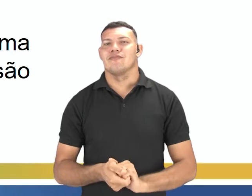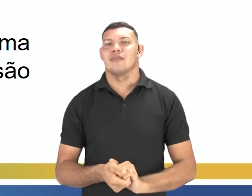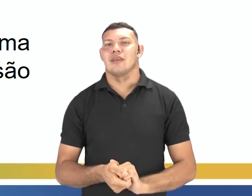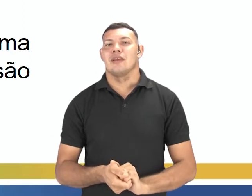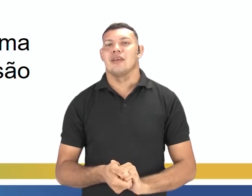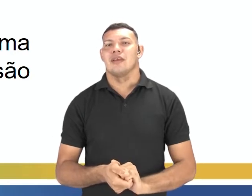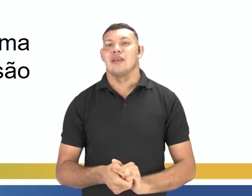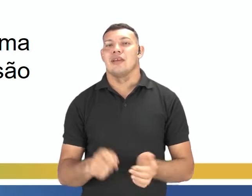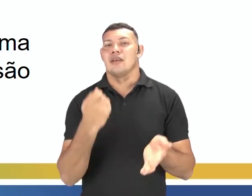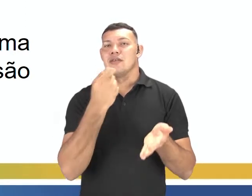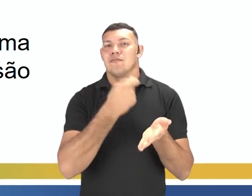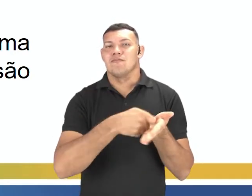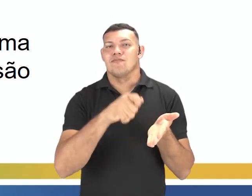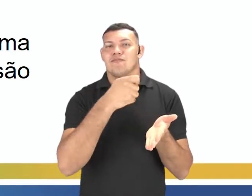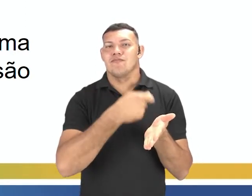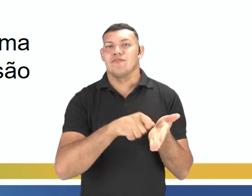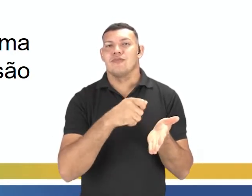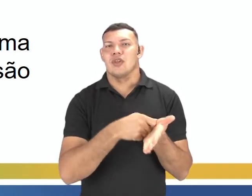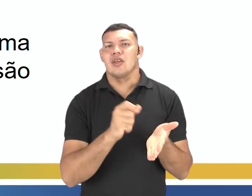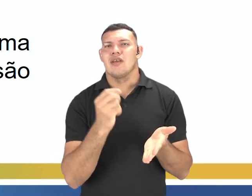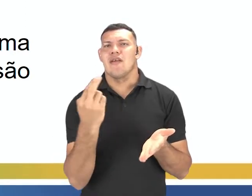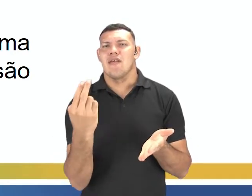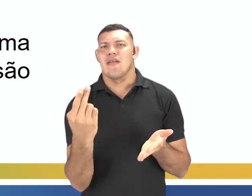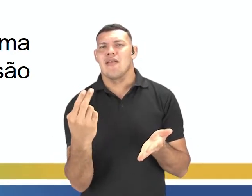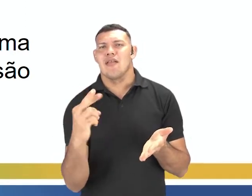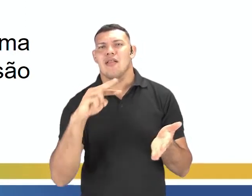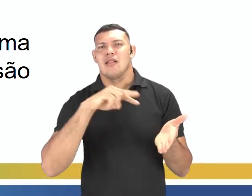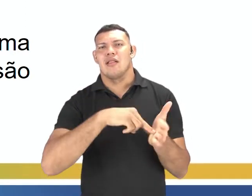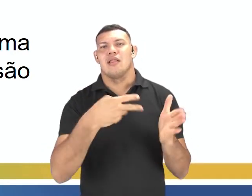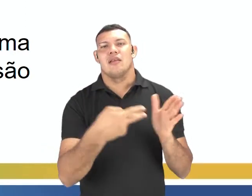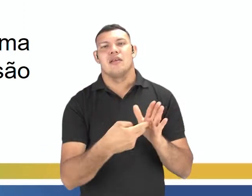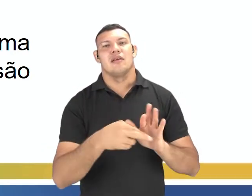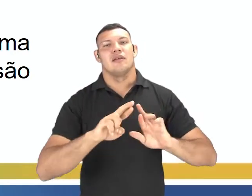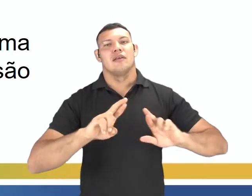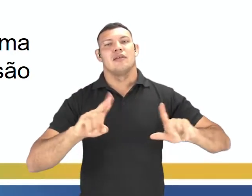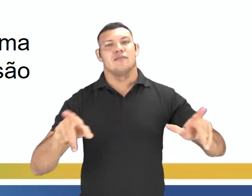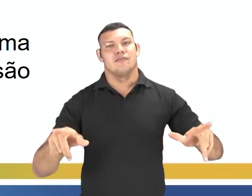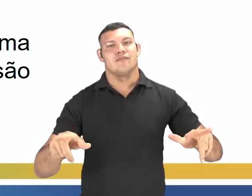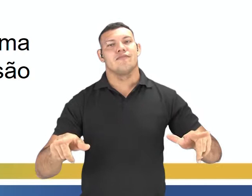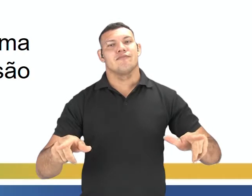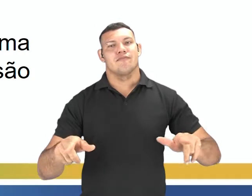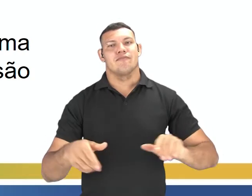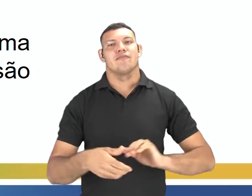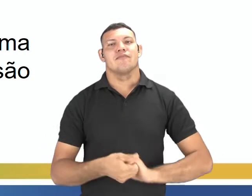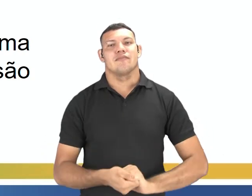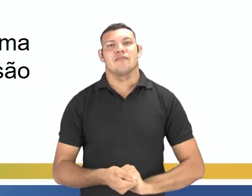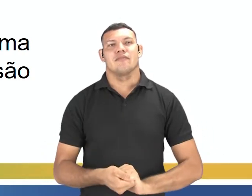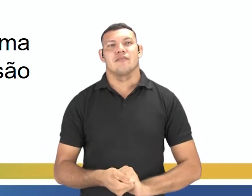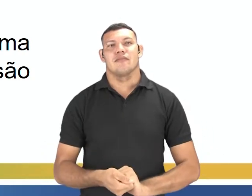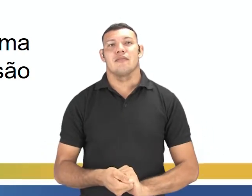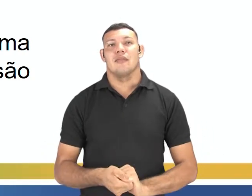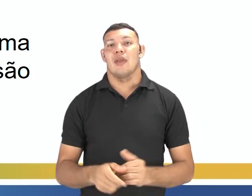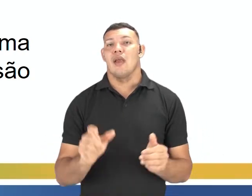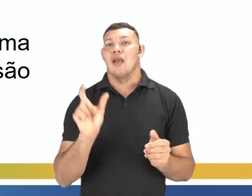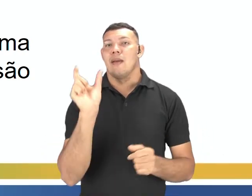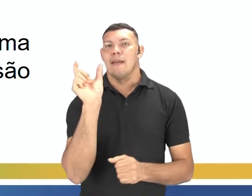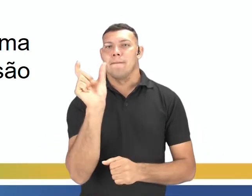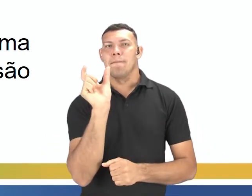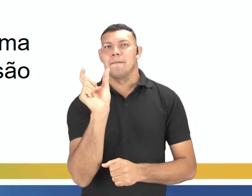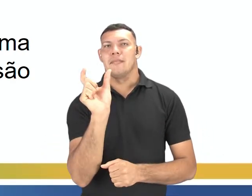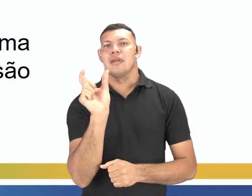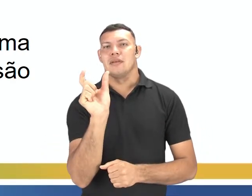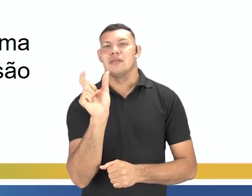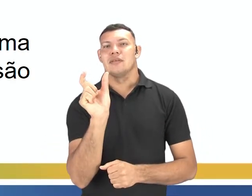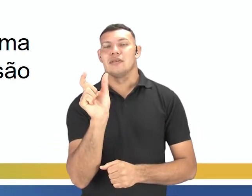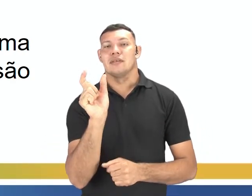mas significados diferentes. Ou seja, homônimas e parônimas, elas podem apresentar a